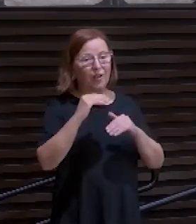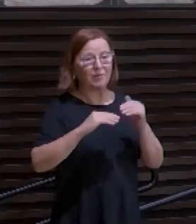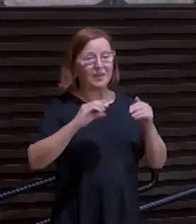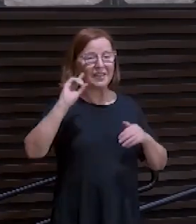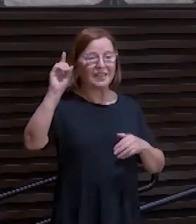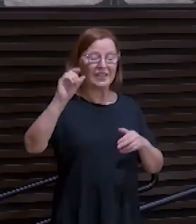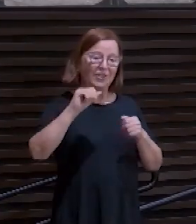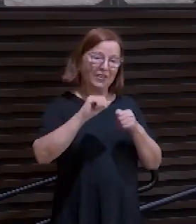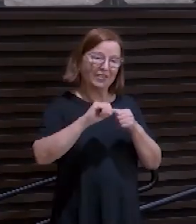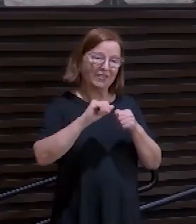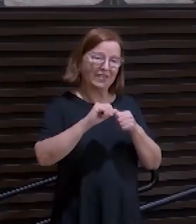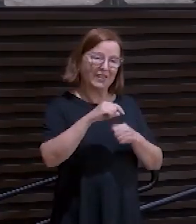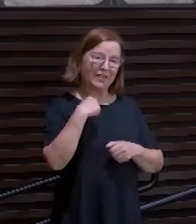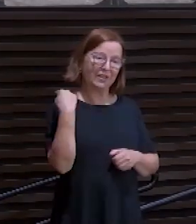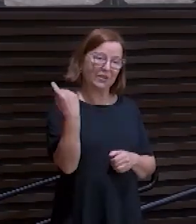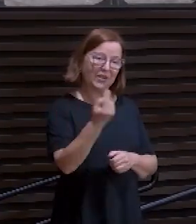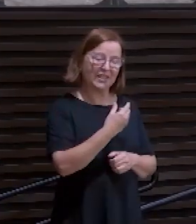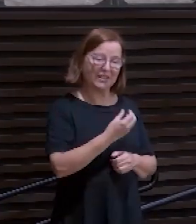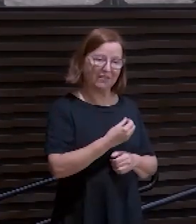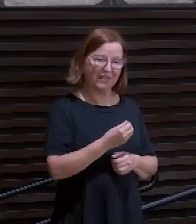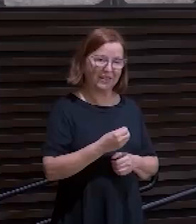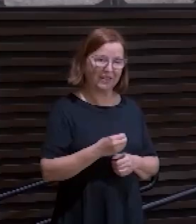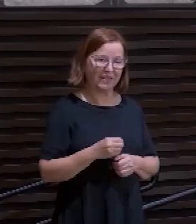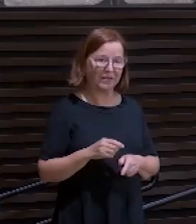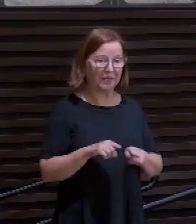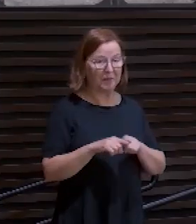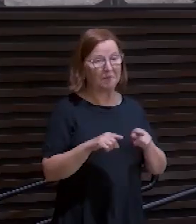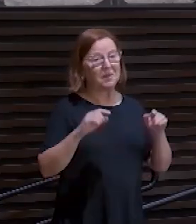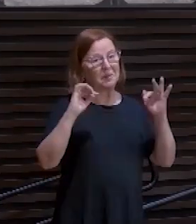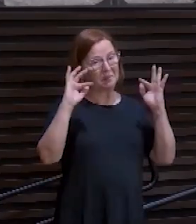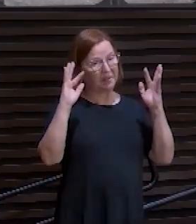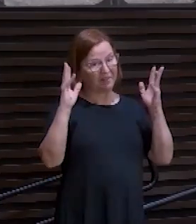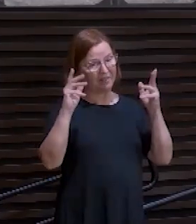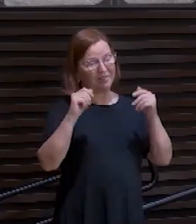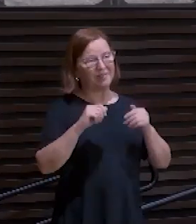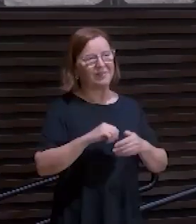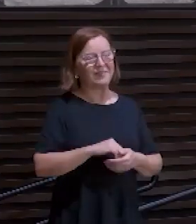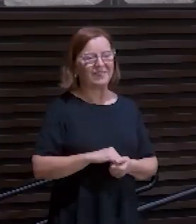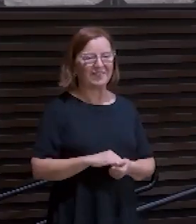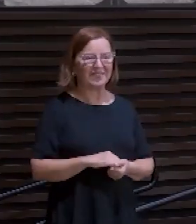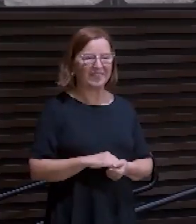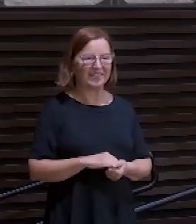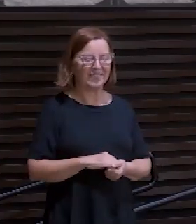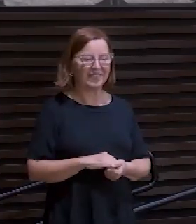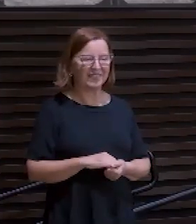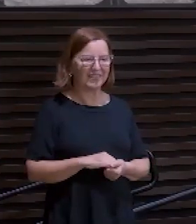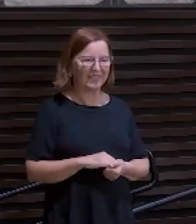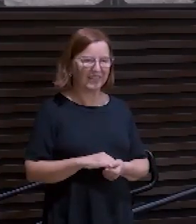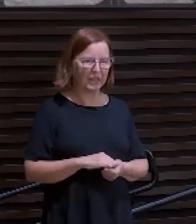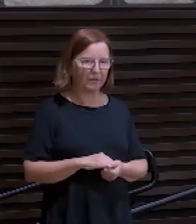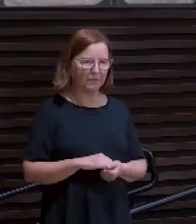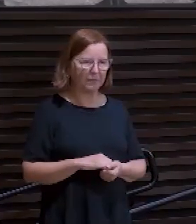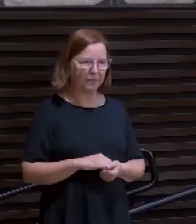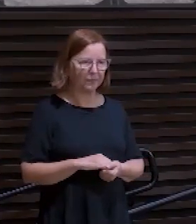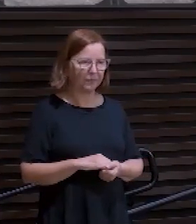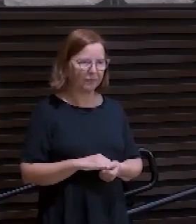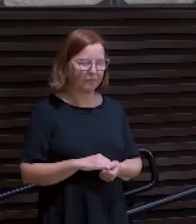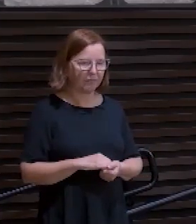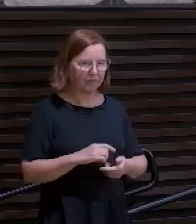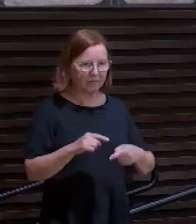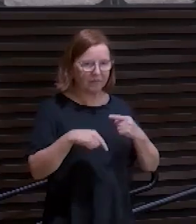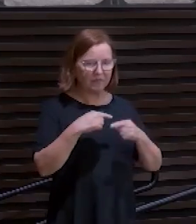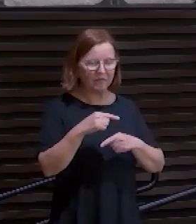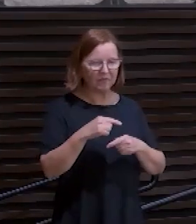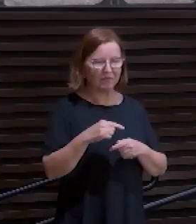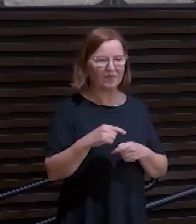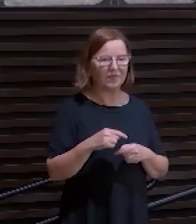mais maravilhoso do que perceber, depois de alguns anos, findada a história,